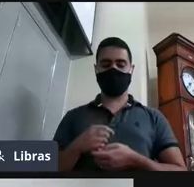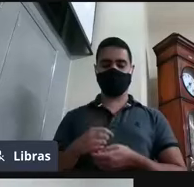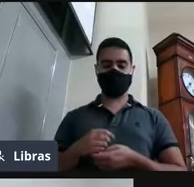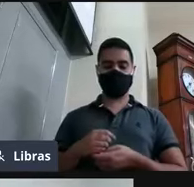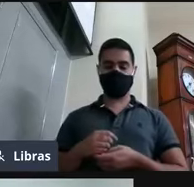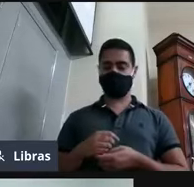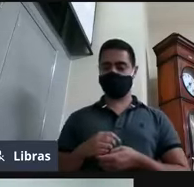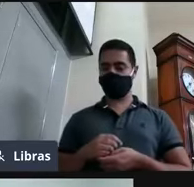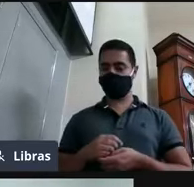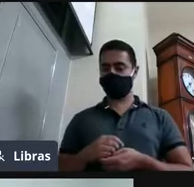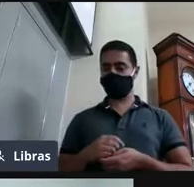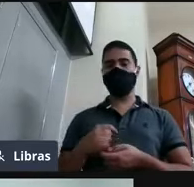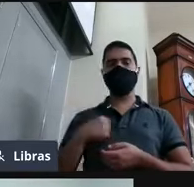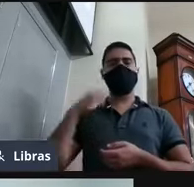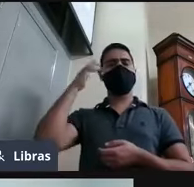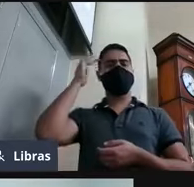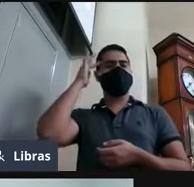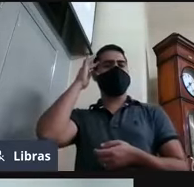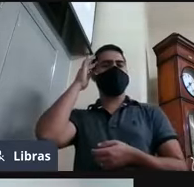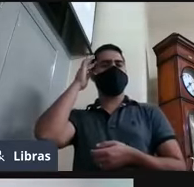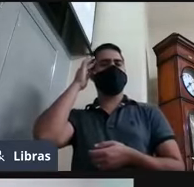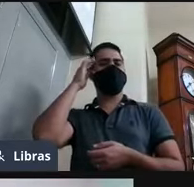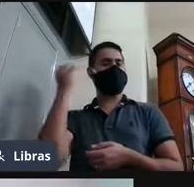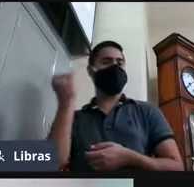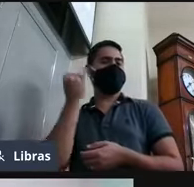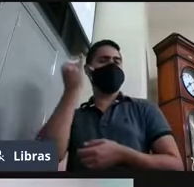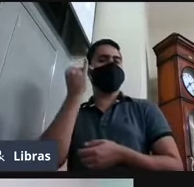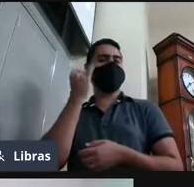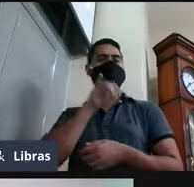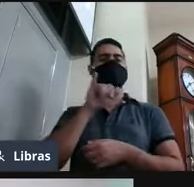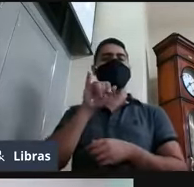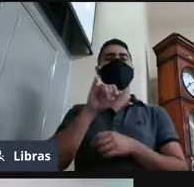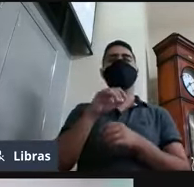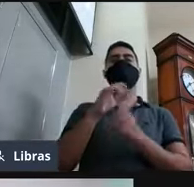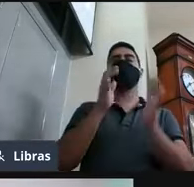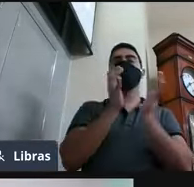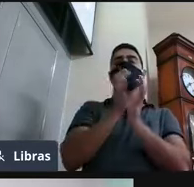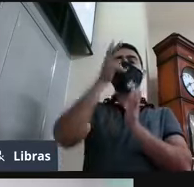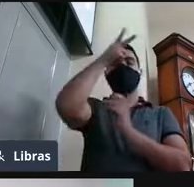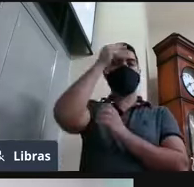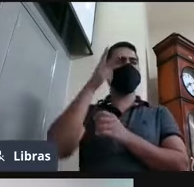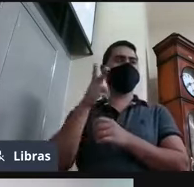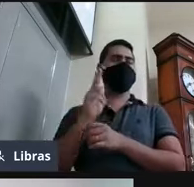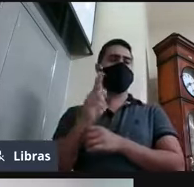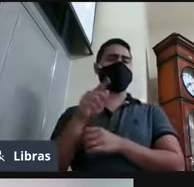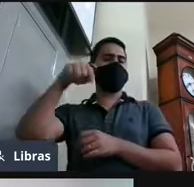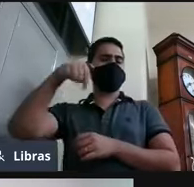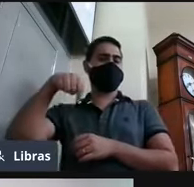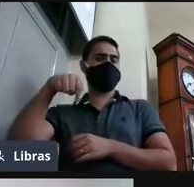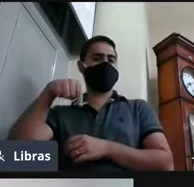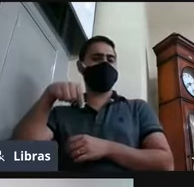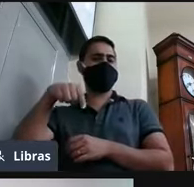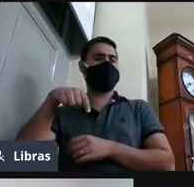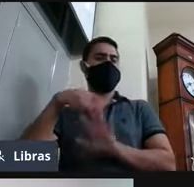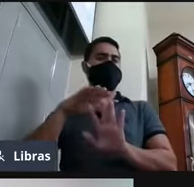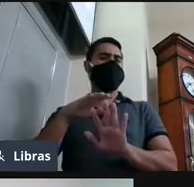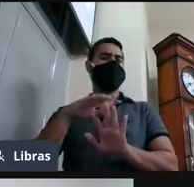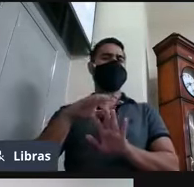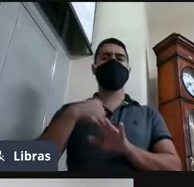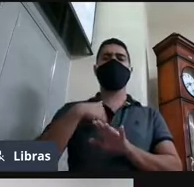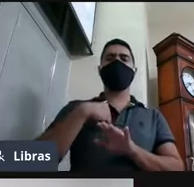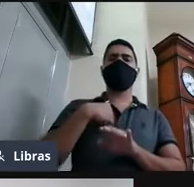E eu achava que seria de grande nobreza se a equipe do prefeito tivesse continuado aqui, em vez de estar ali